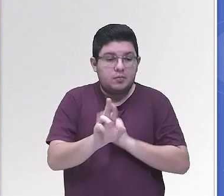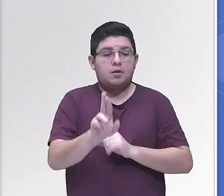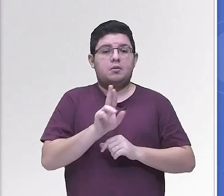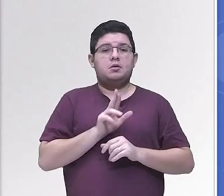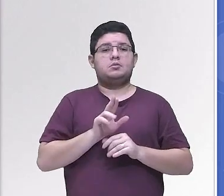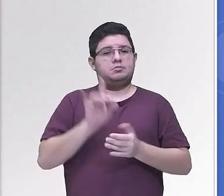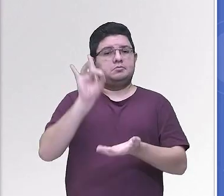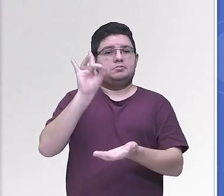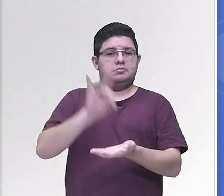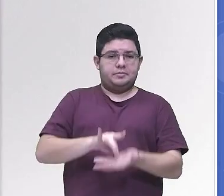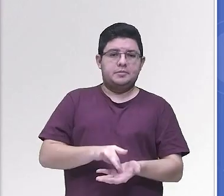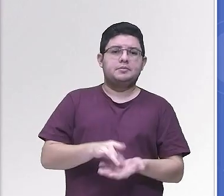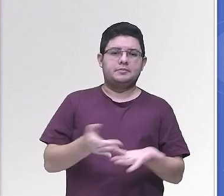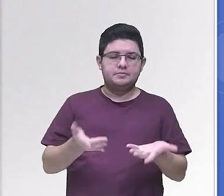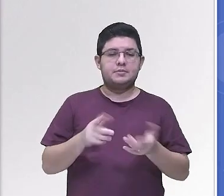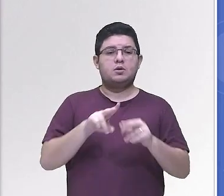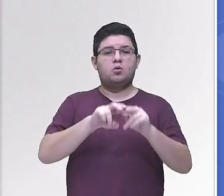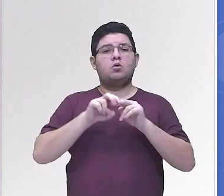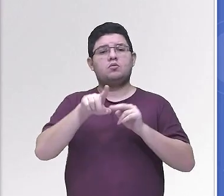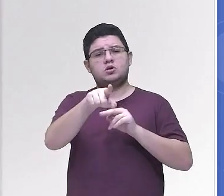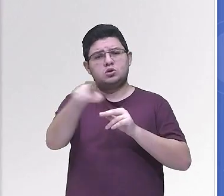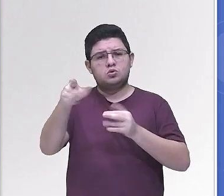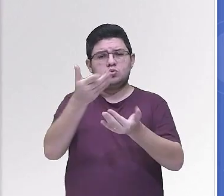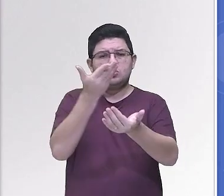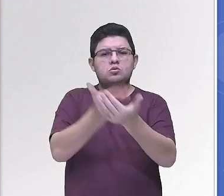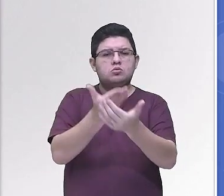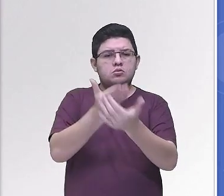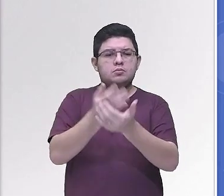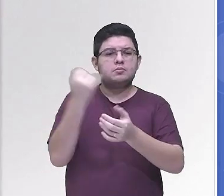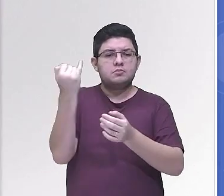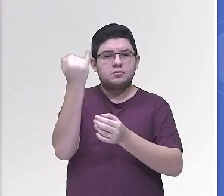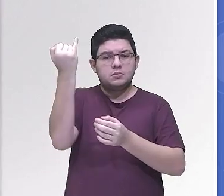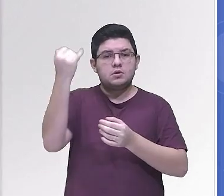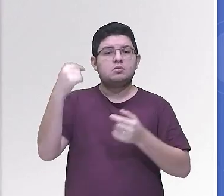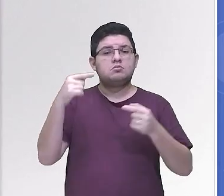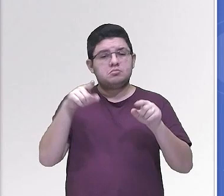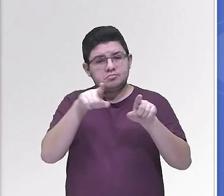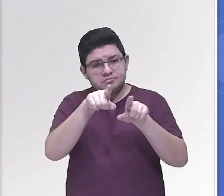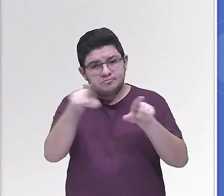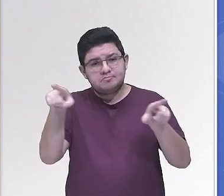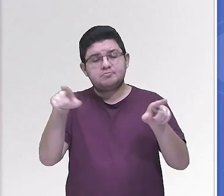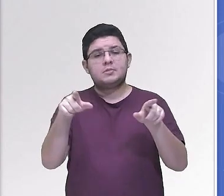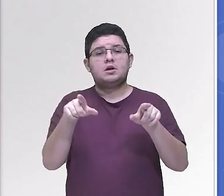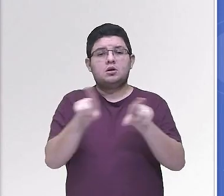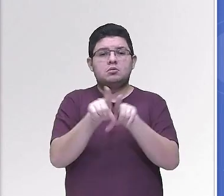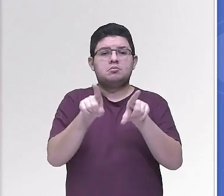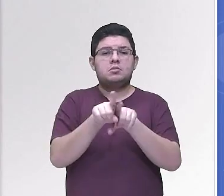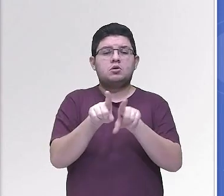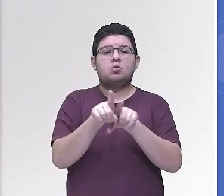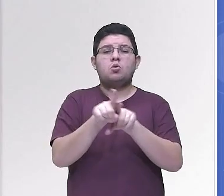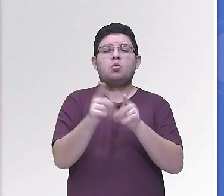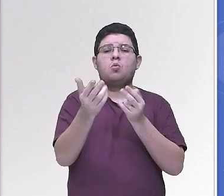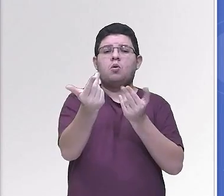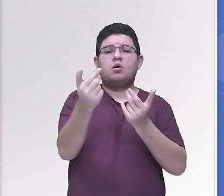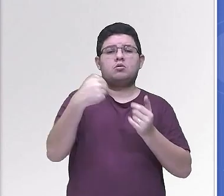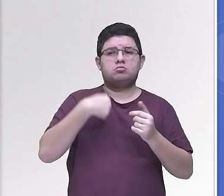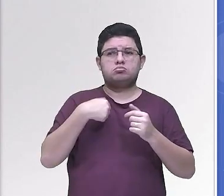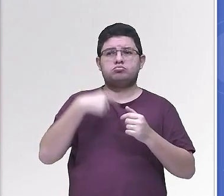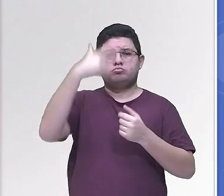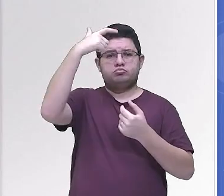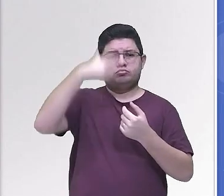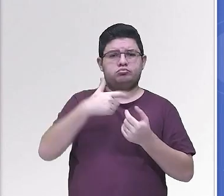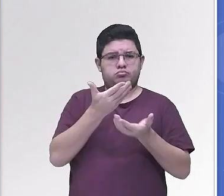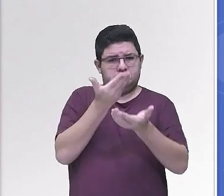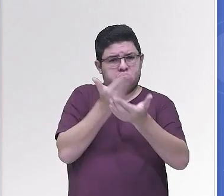causa disso. Porque eu sou filósofo, né? Quando eu digo eu, estou falando de cada um que está aí me assistindo. Todos nós